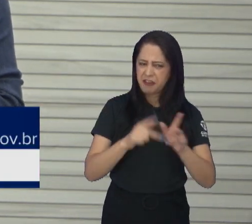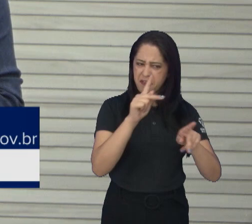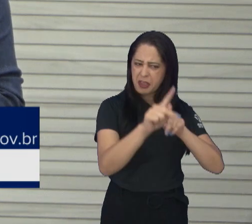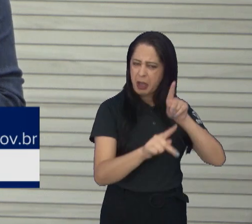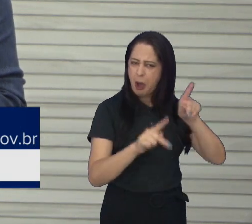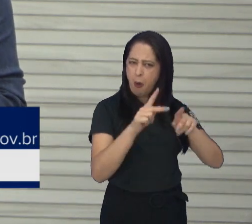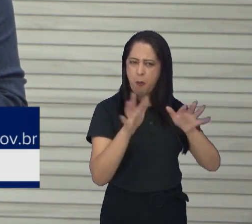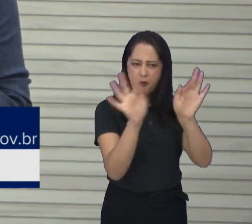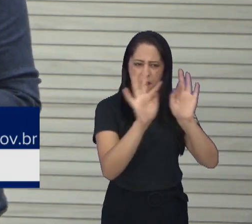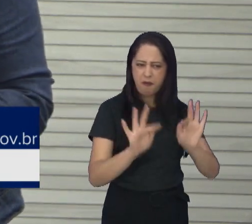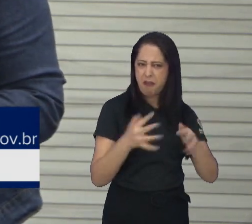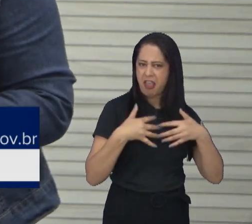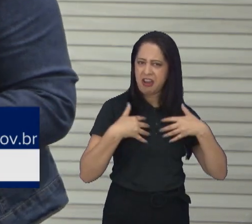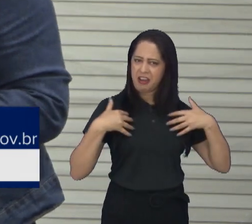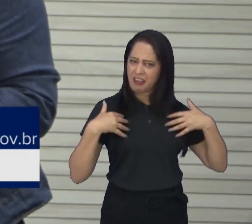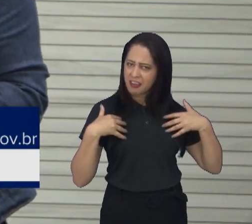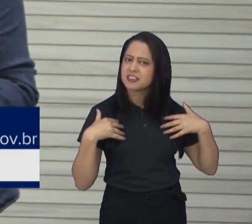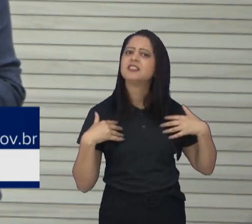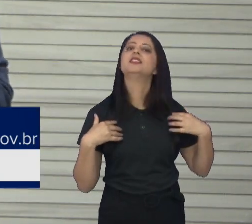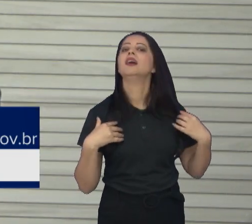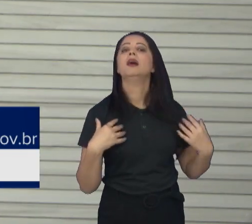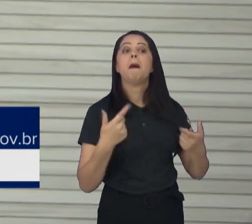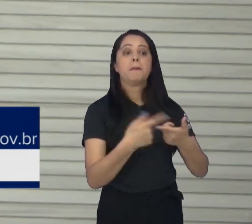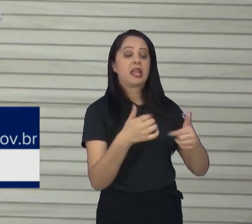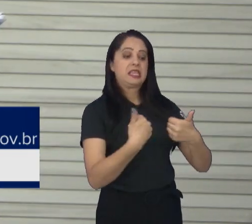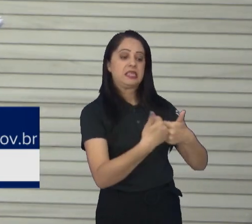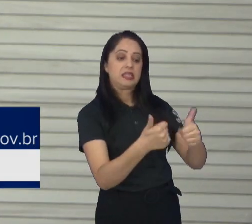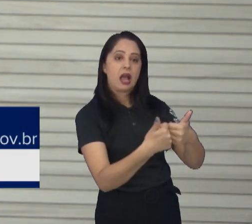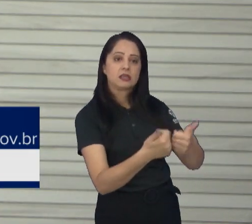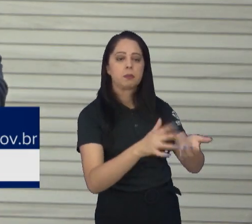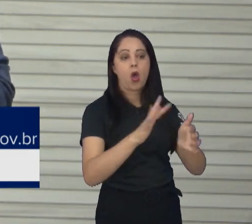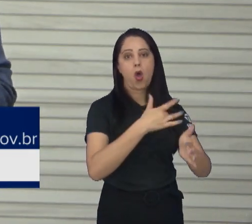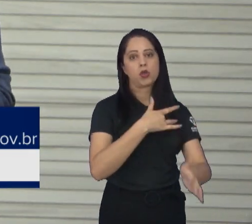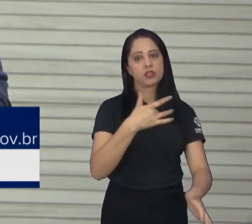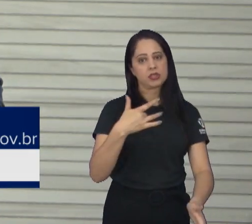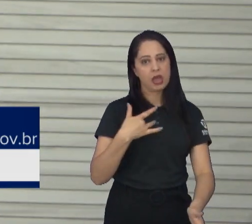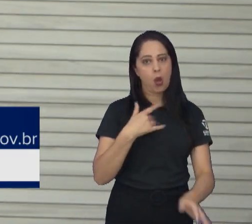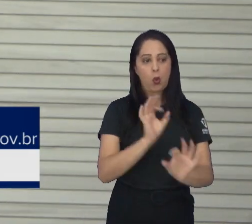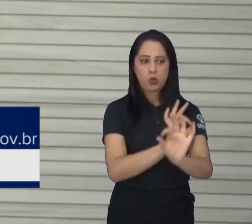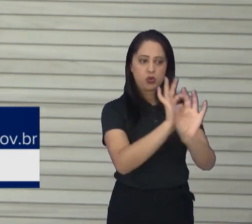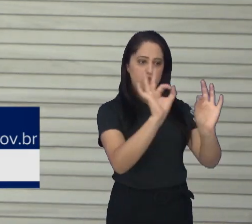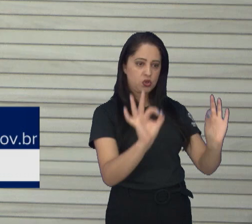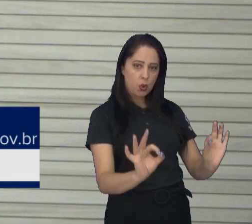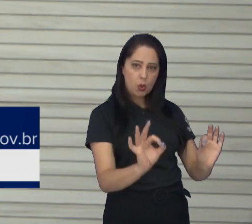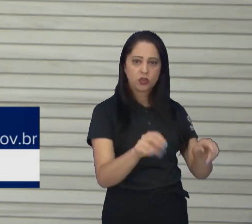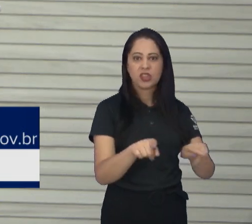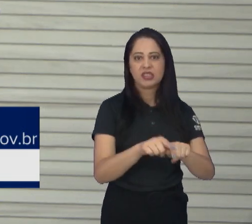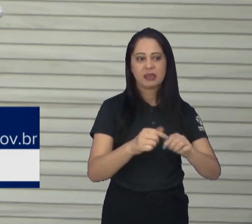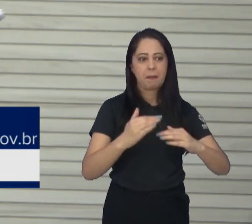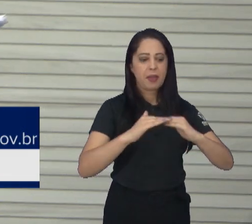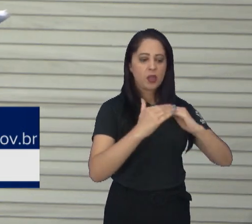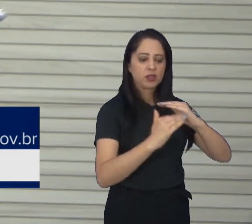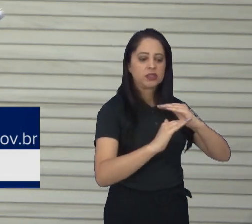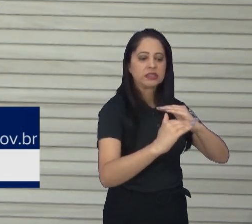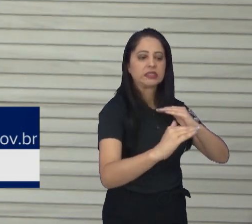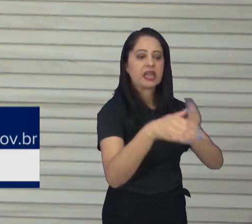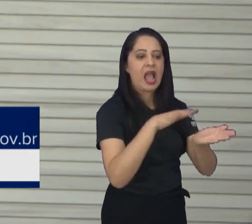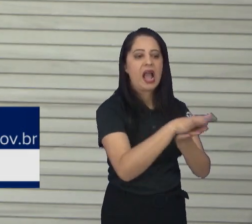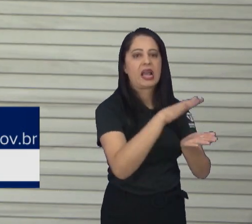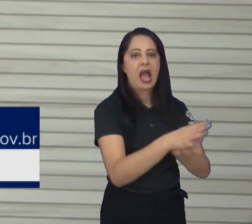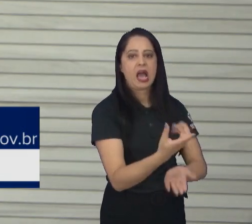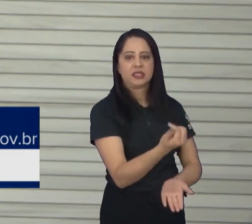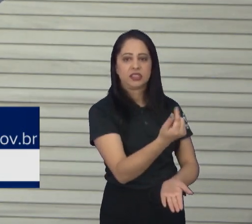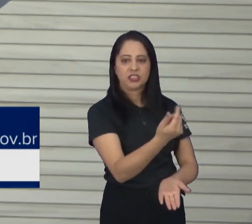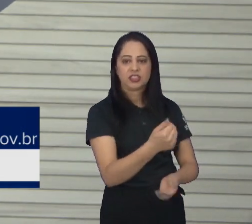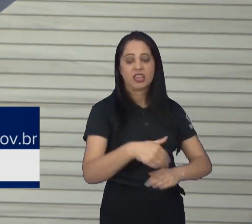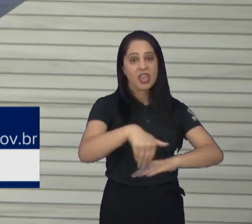Na saúde, no transporte, com gastos desnecessários com os recapeamentos, com a